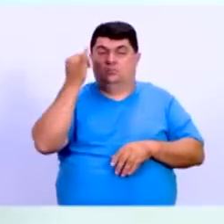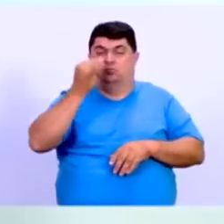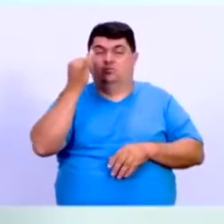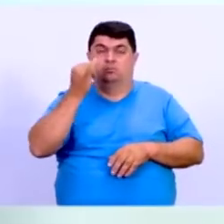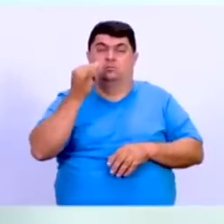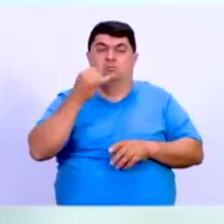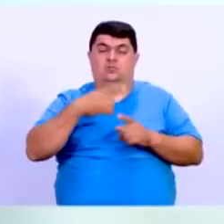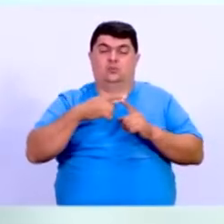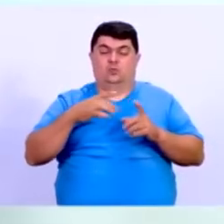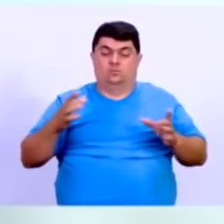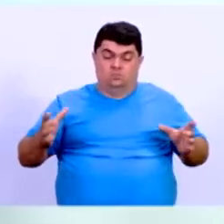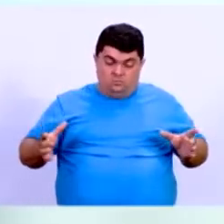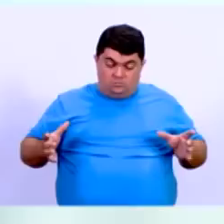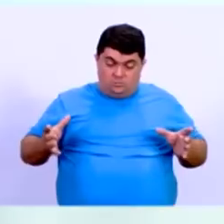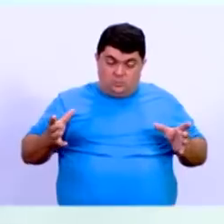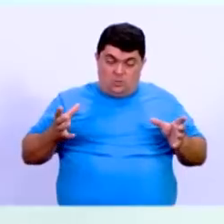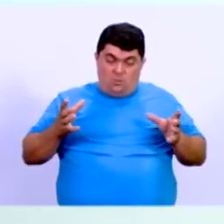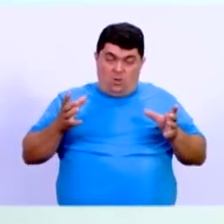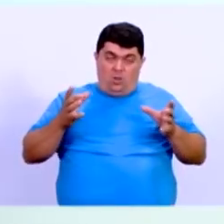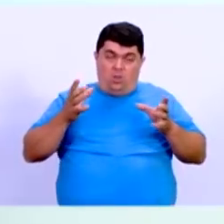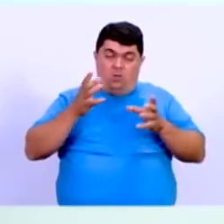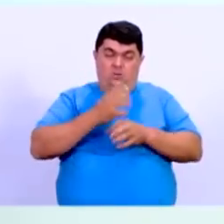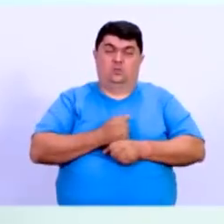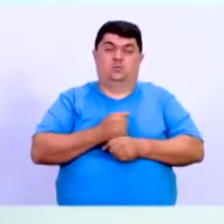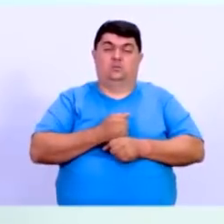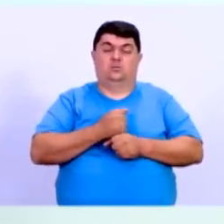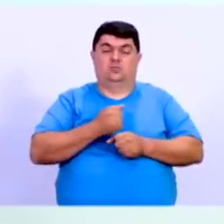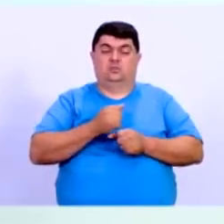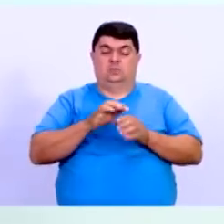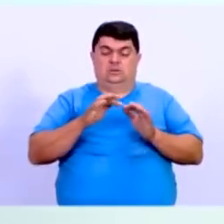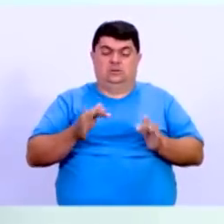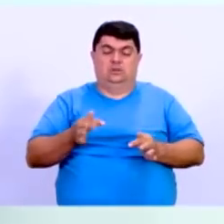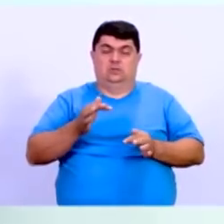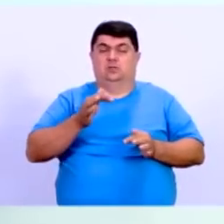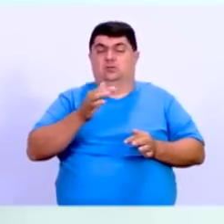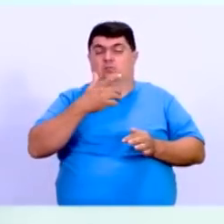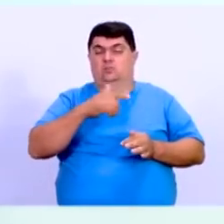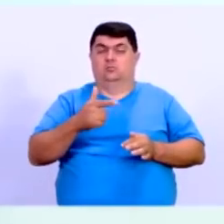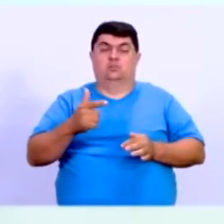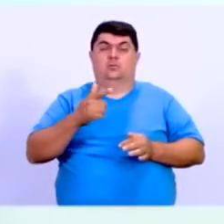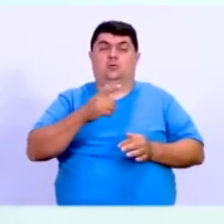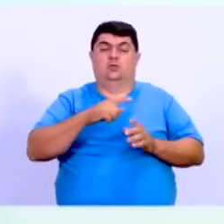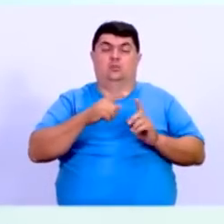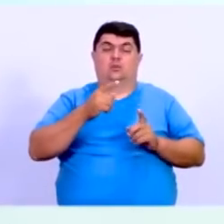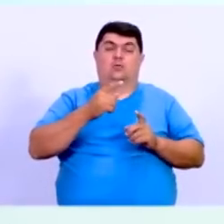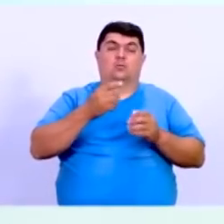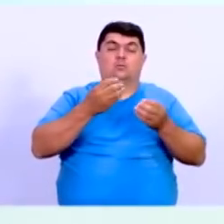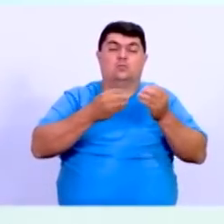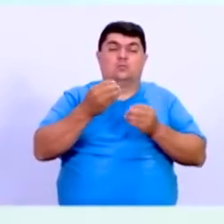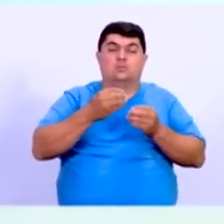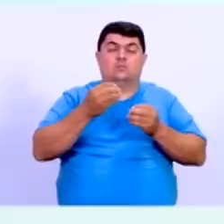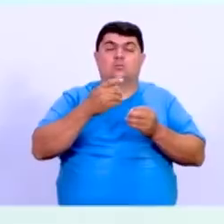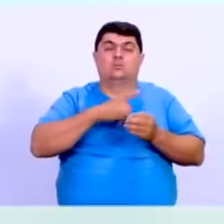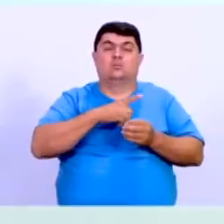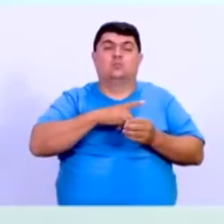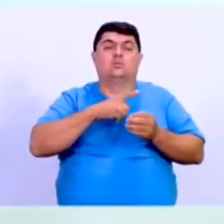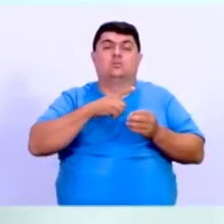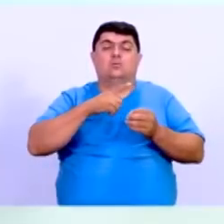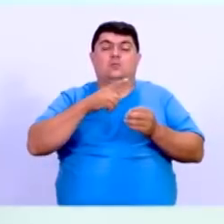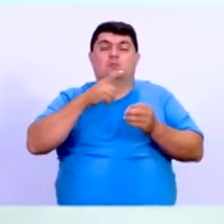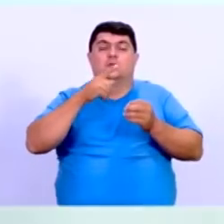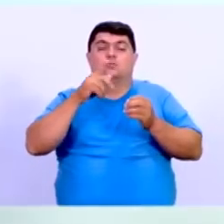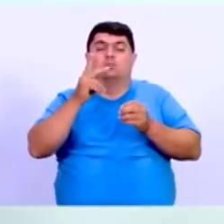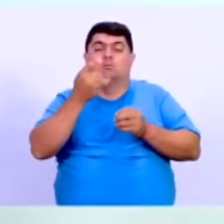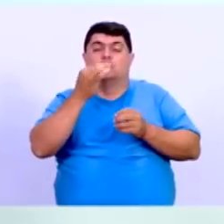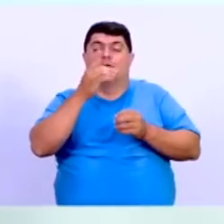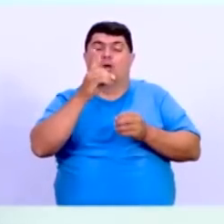mais complexa do que aquele simples desktop. Tá? Mas complexa como, professor? Complexa com relação a hardware,